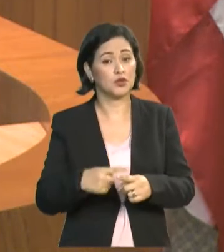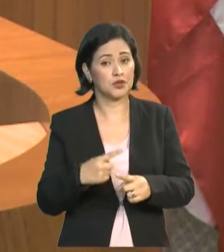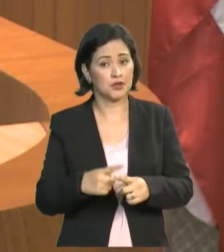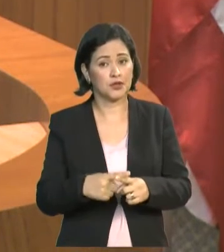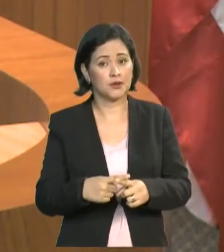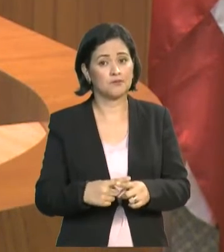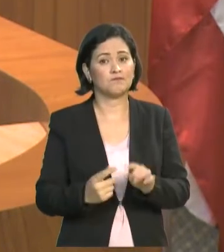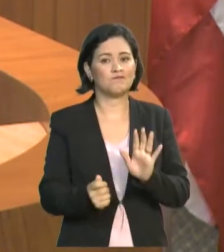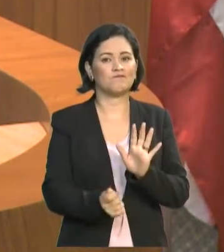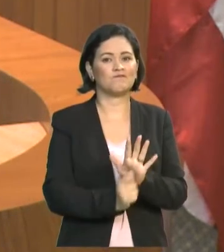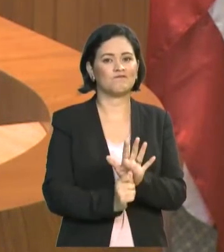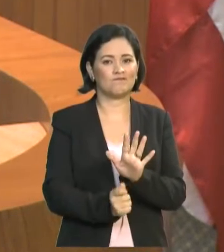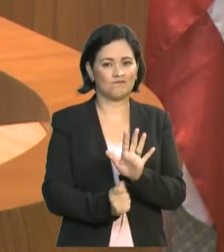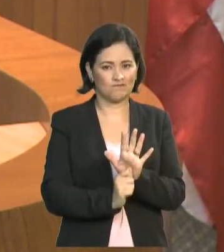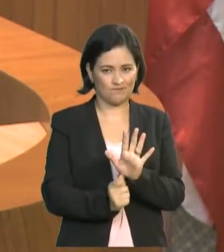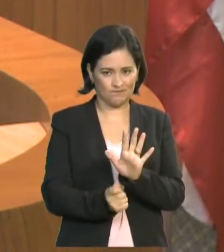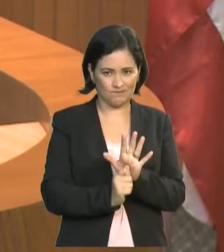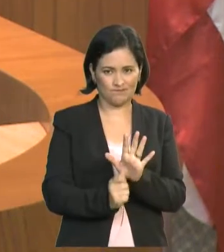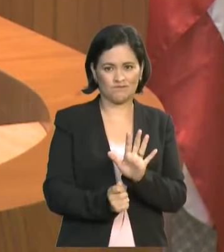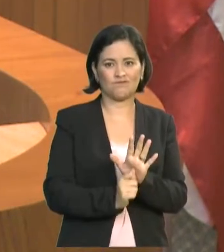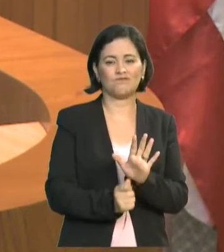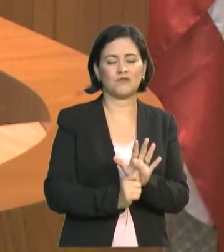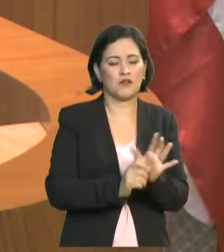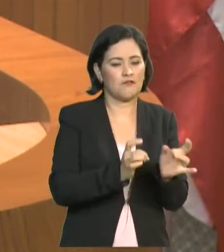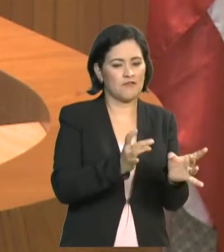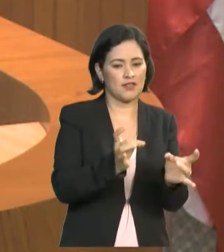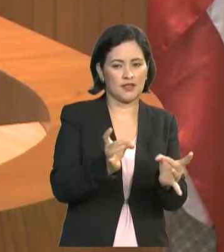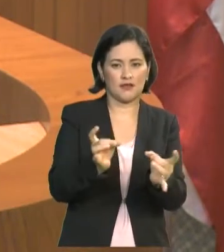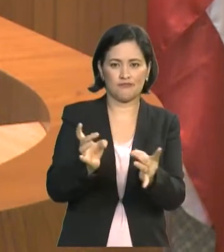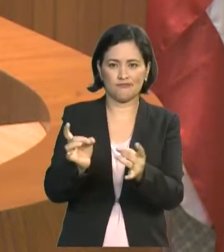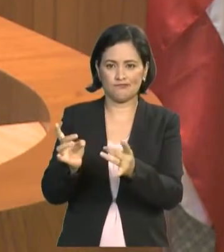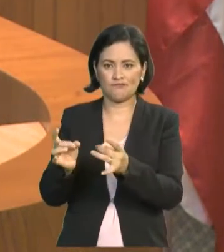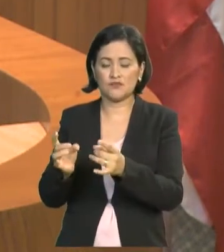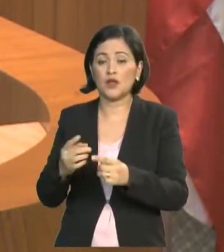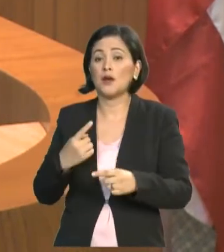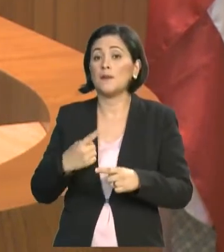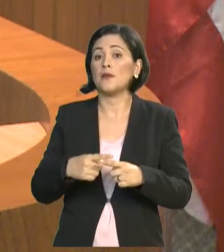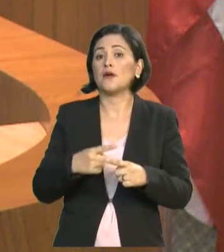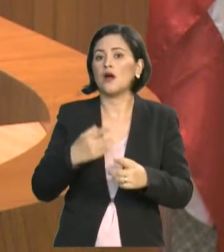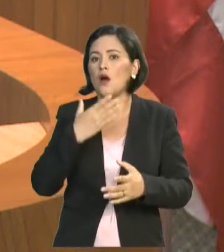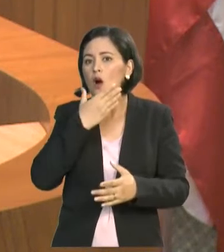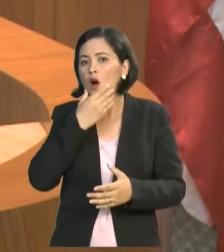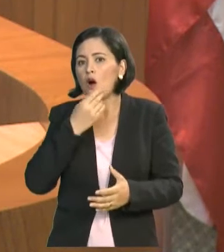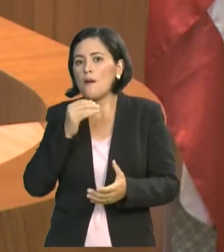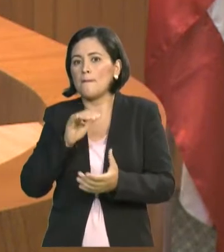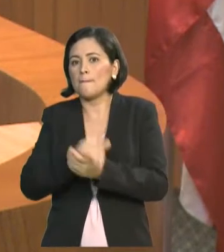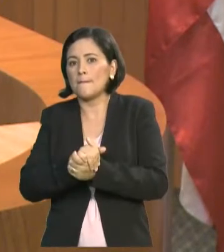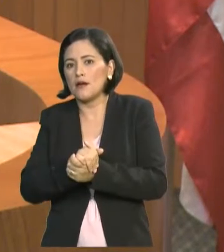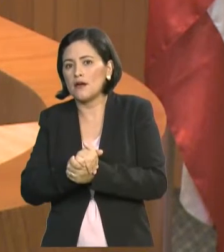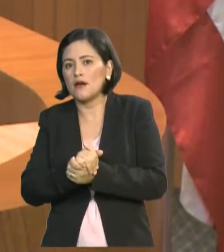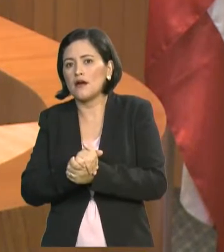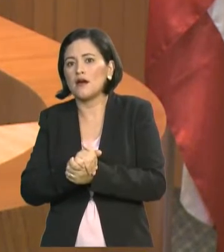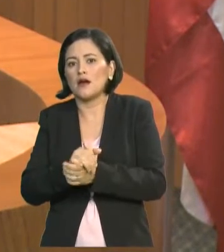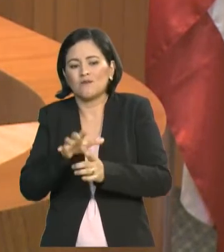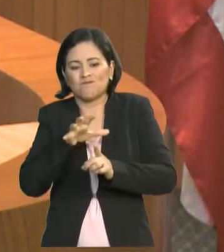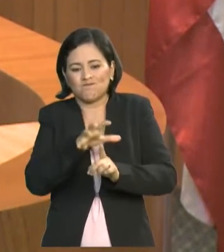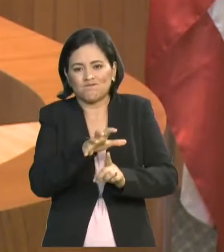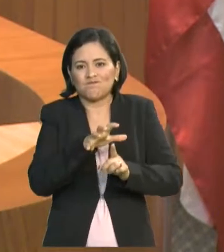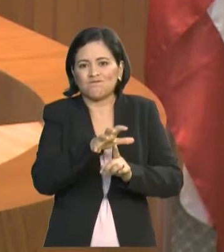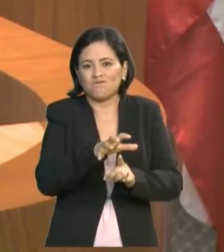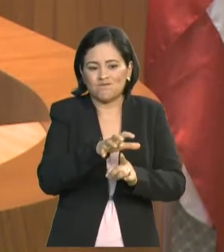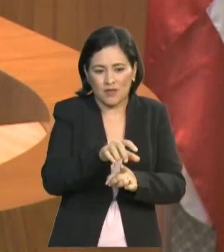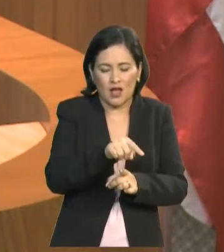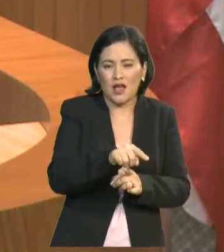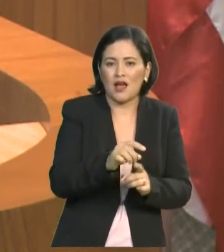aos seus parceiros convencerem essas mulheres a se envolverem diretamente no crime. Então, elas acabam